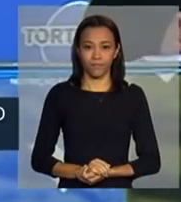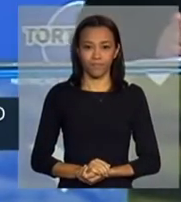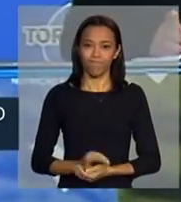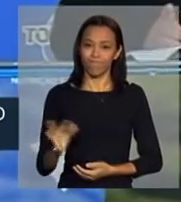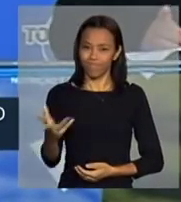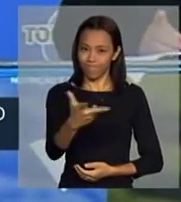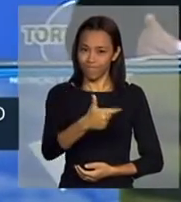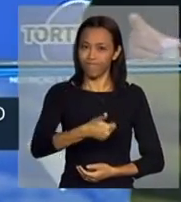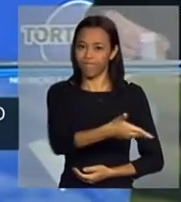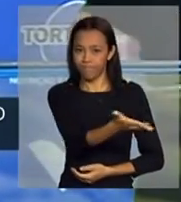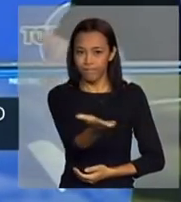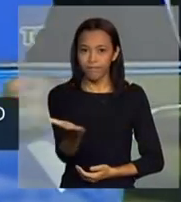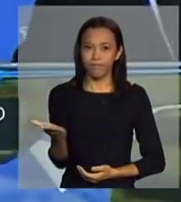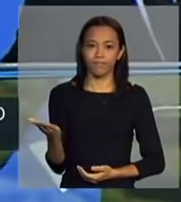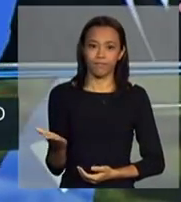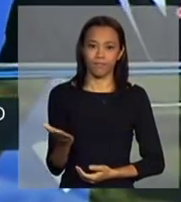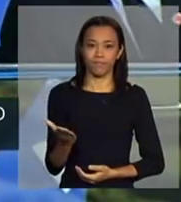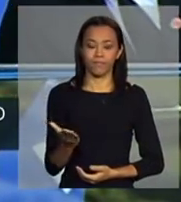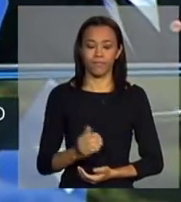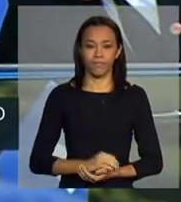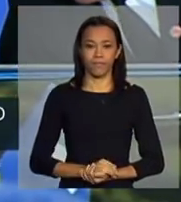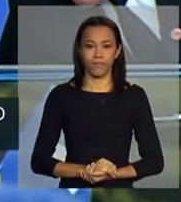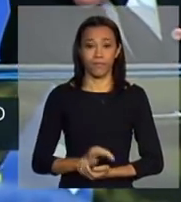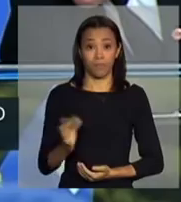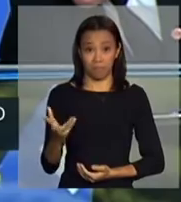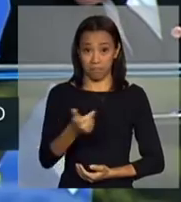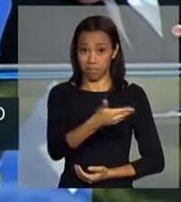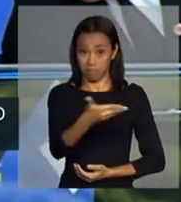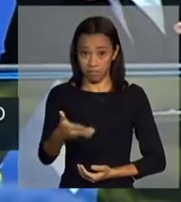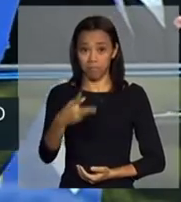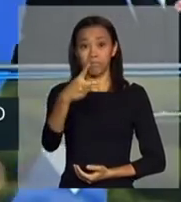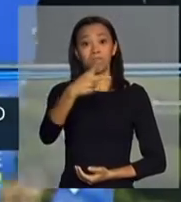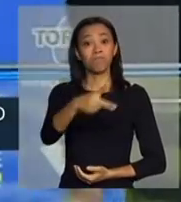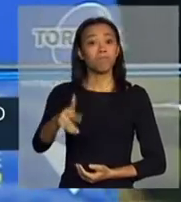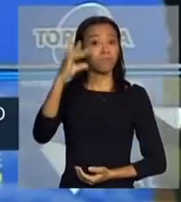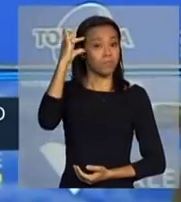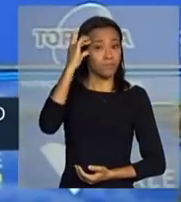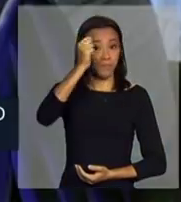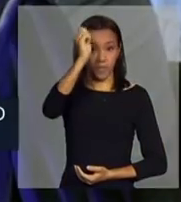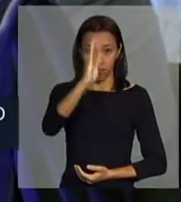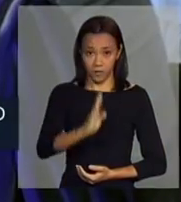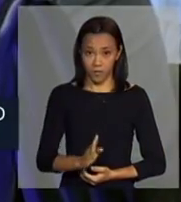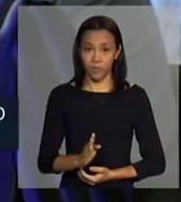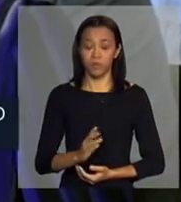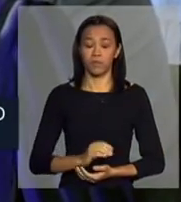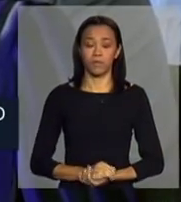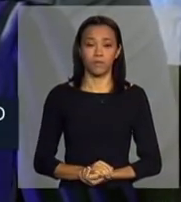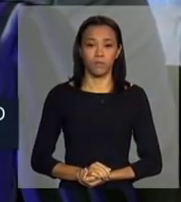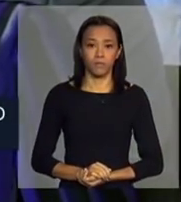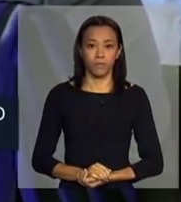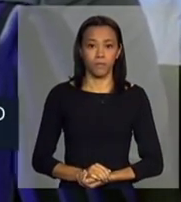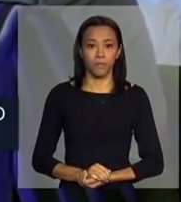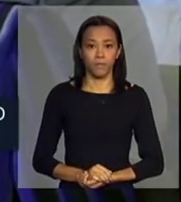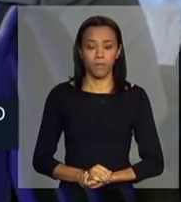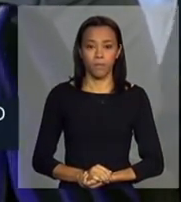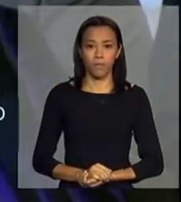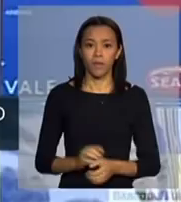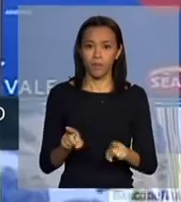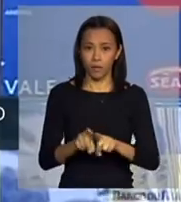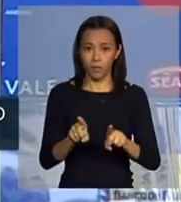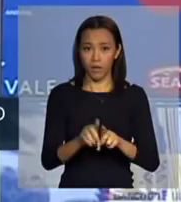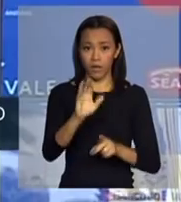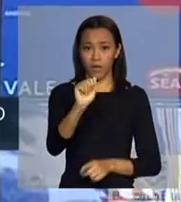Excelentíssimos senhores, Excelentíssima Dilma Vana Rousseff, presidenta da República Federativa do Brasil,